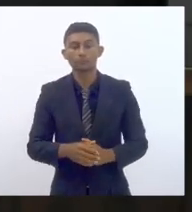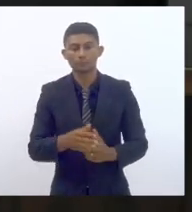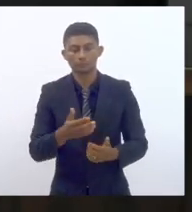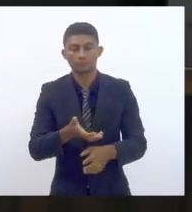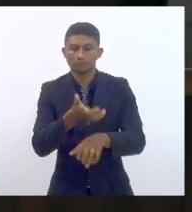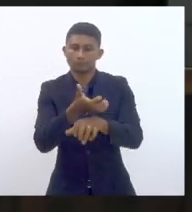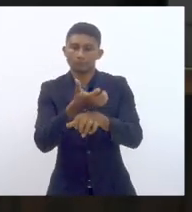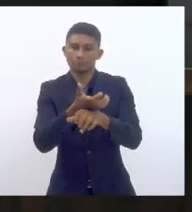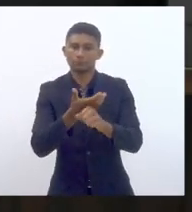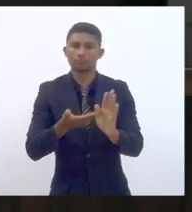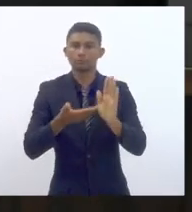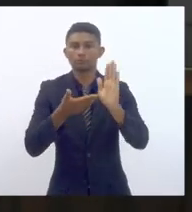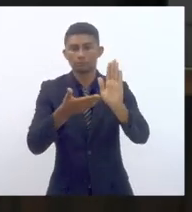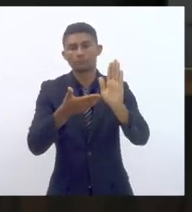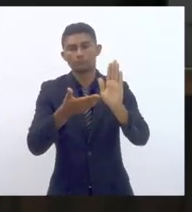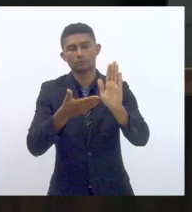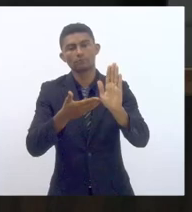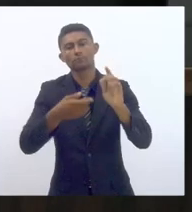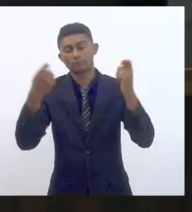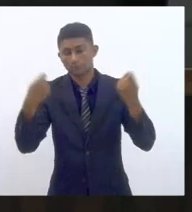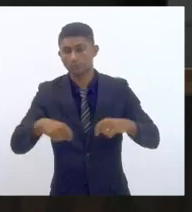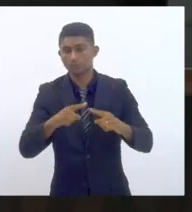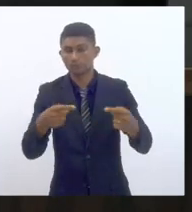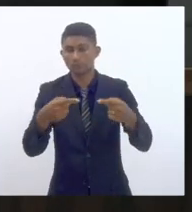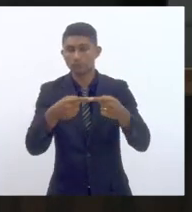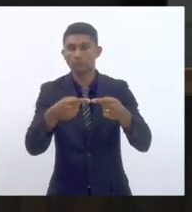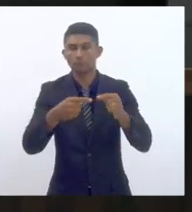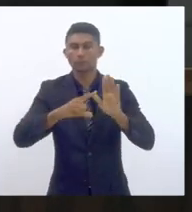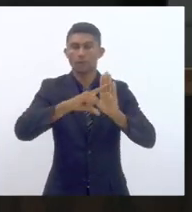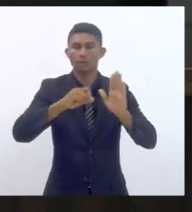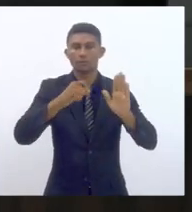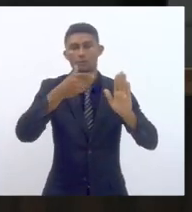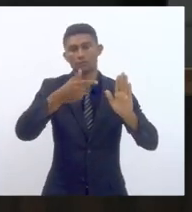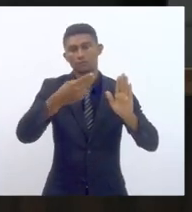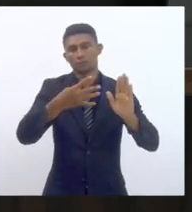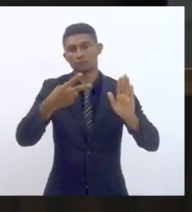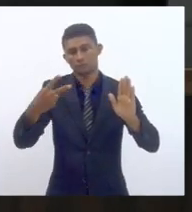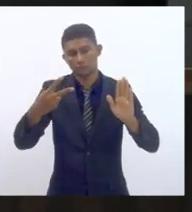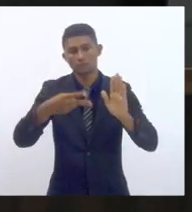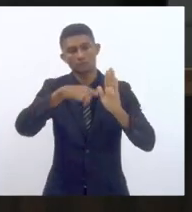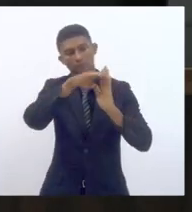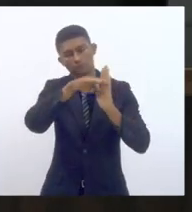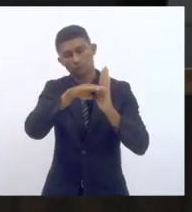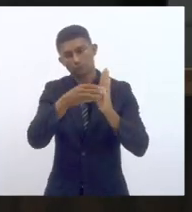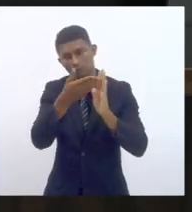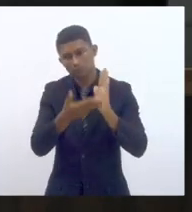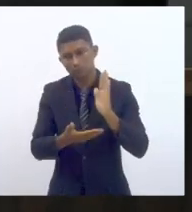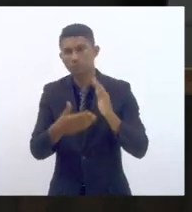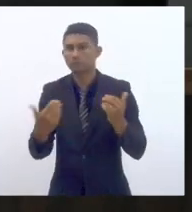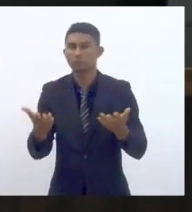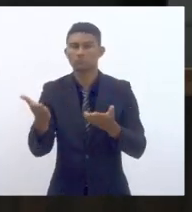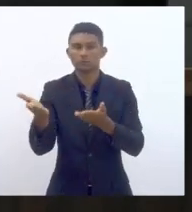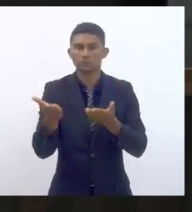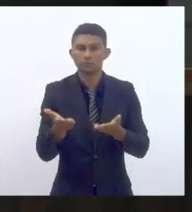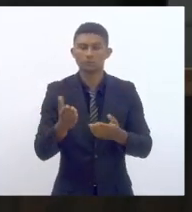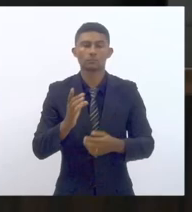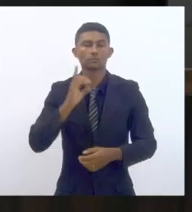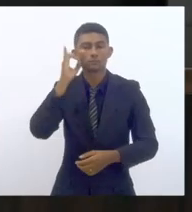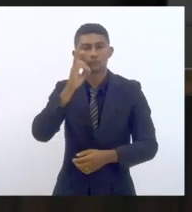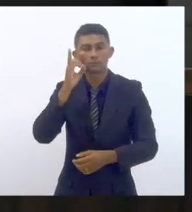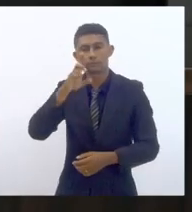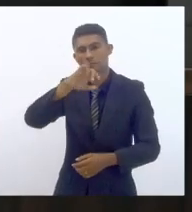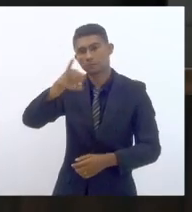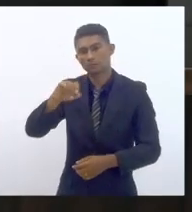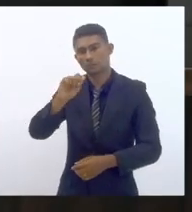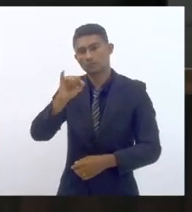matéria obedecerá ao rito do disposto no inciso 6º do artigo 242 do Regimento Interno. Convido os nobres deputados